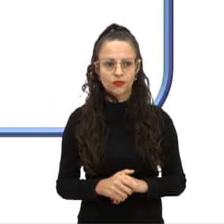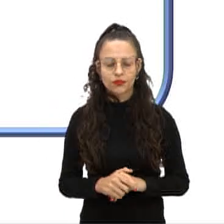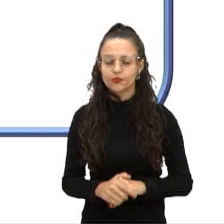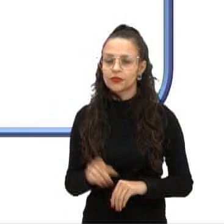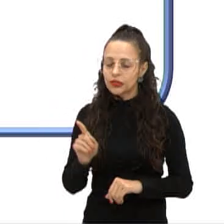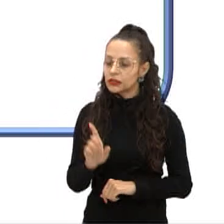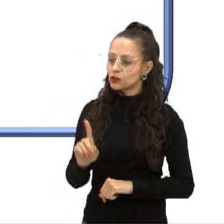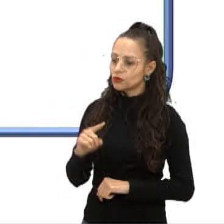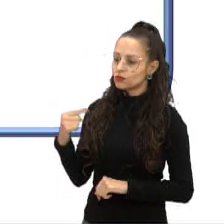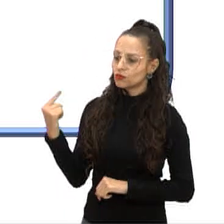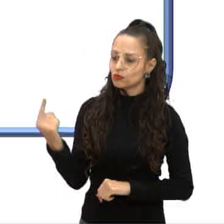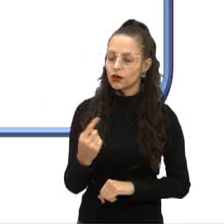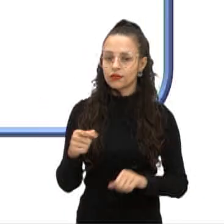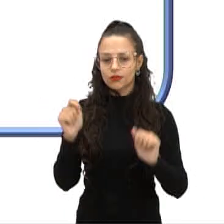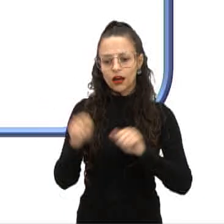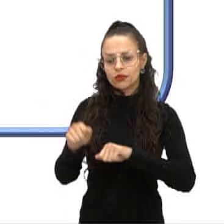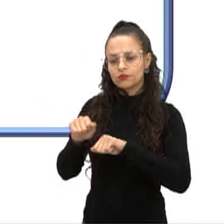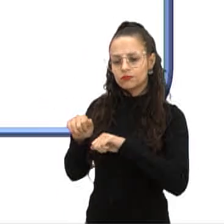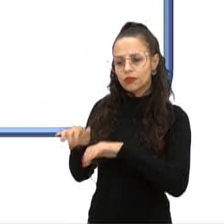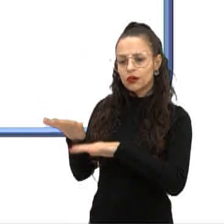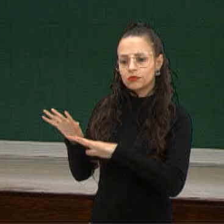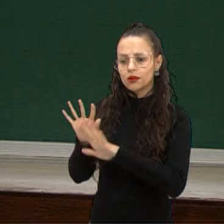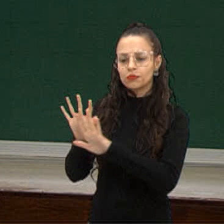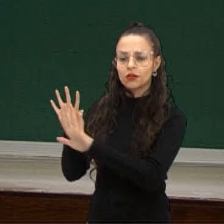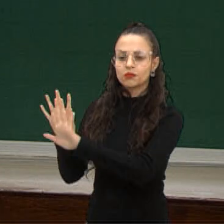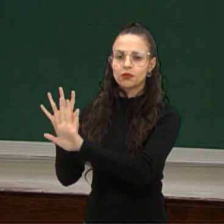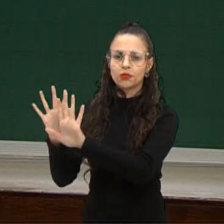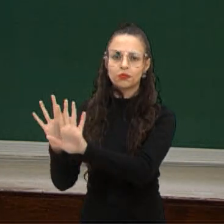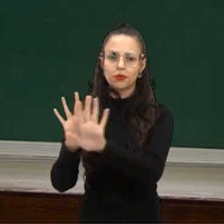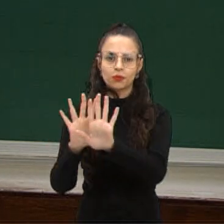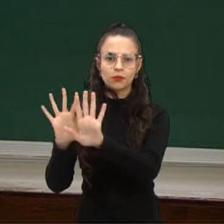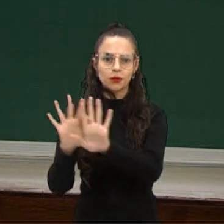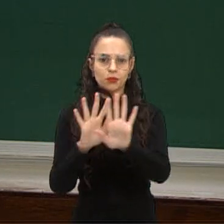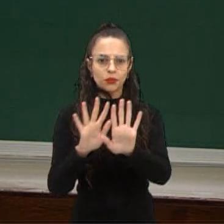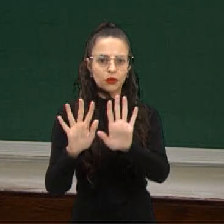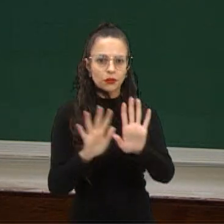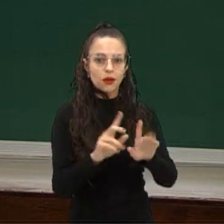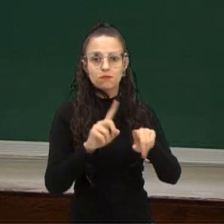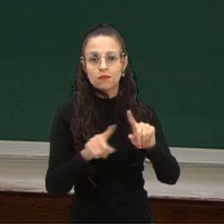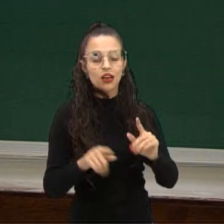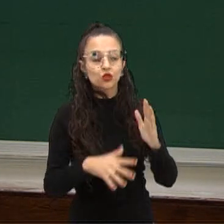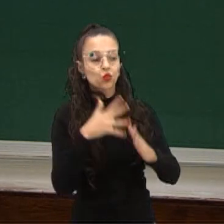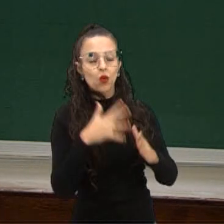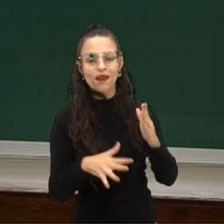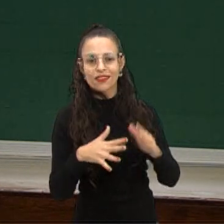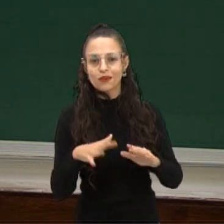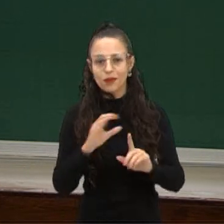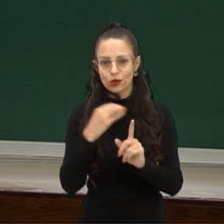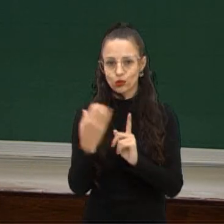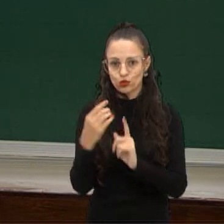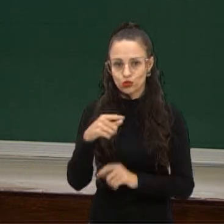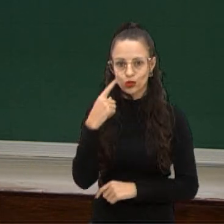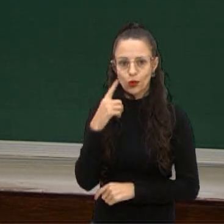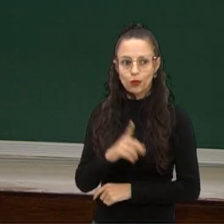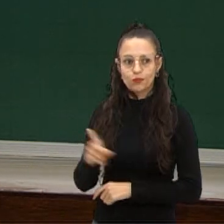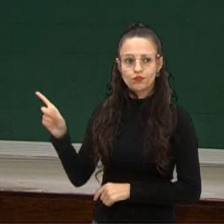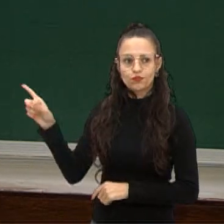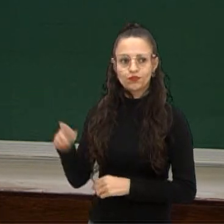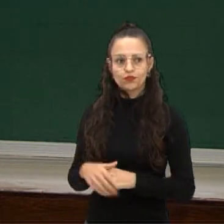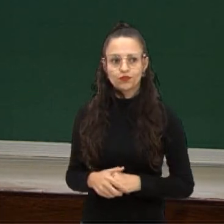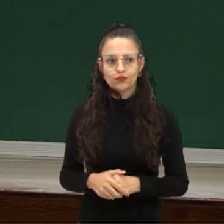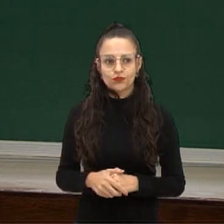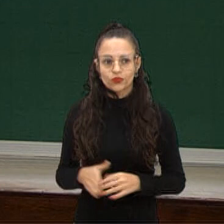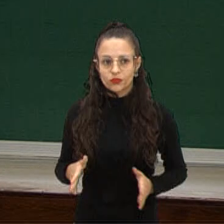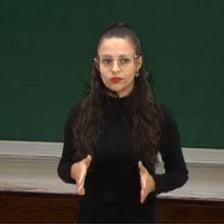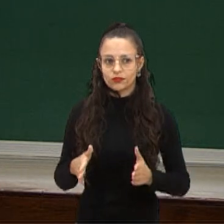Essa passagem permite a procissão dos fiéis em torno do altar-mor, sem atrapalhar a missa. Então, olha que bacana. Aqui a ideia, a